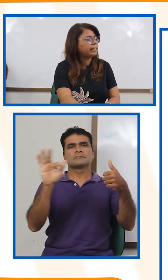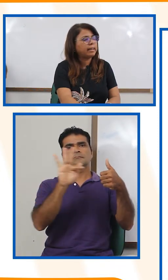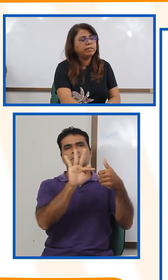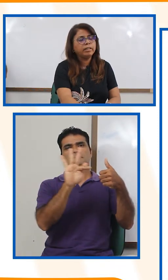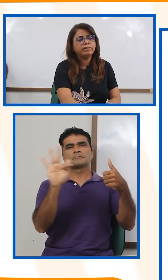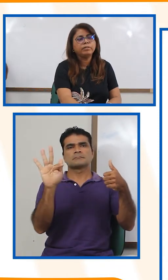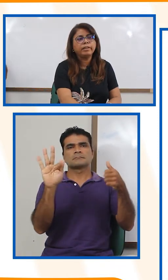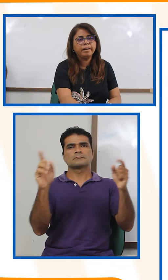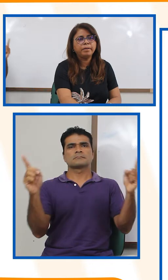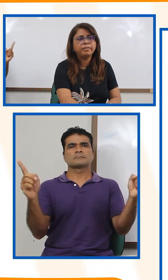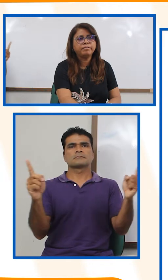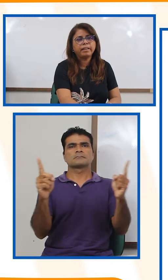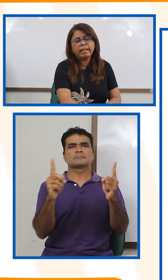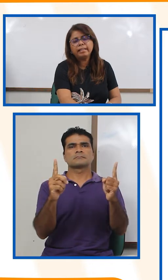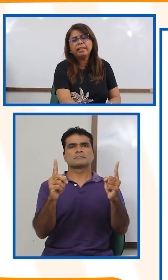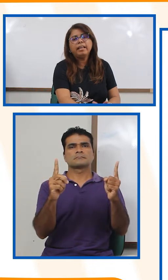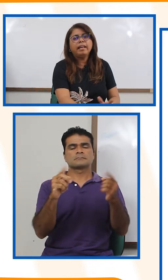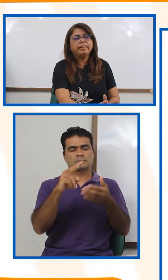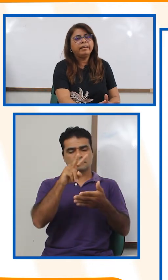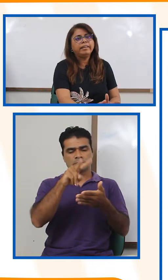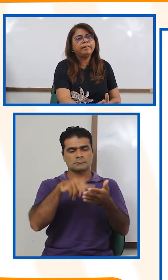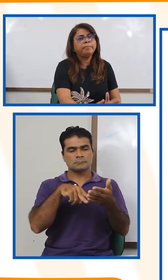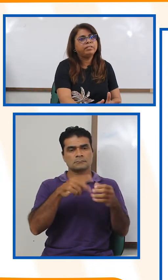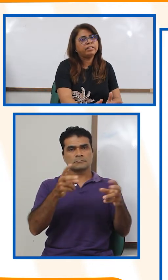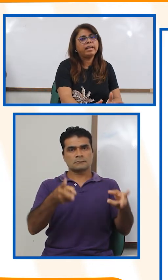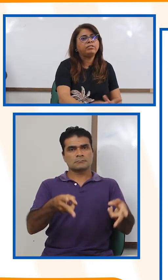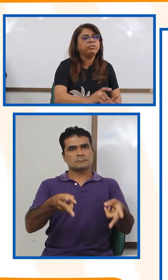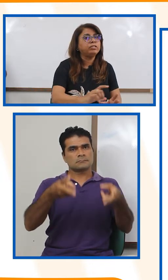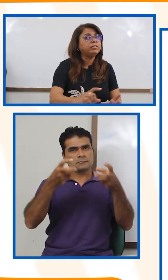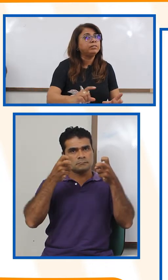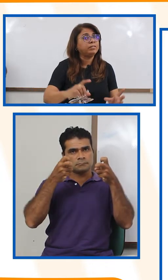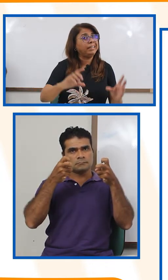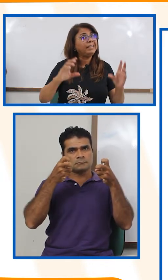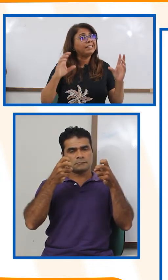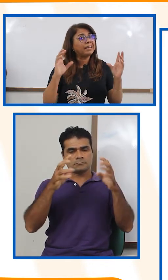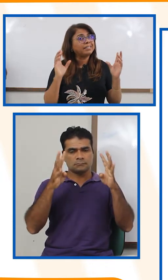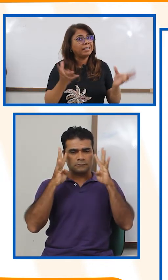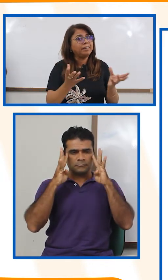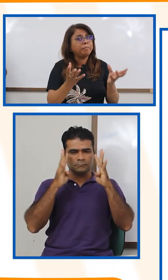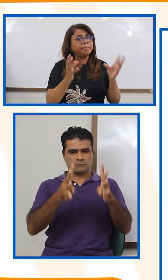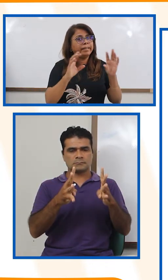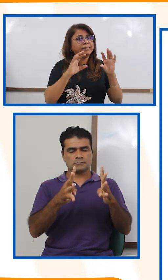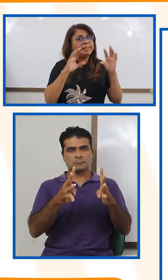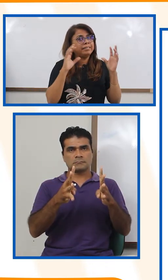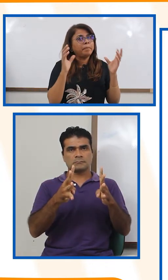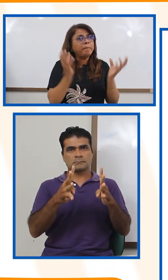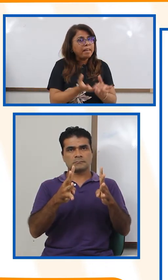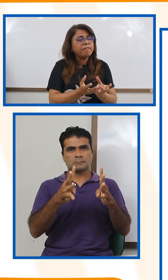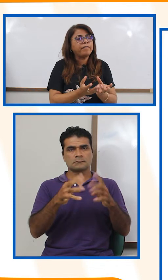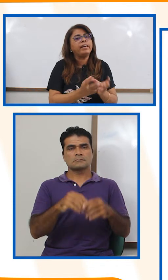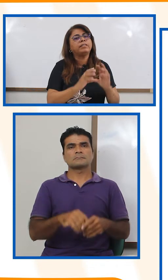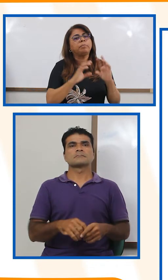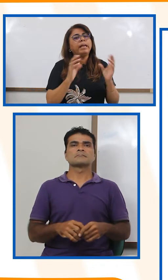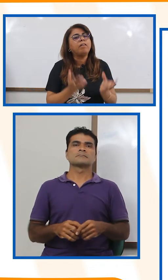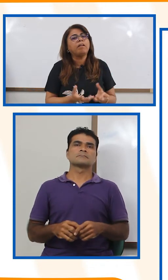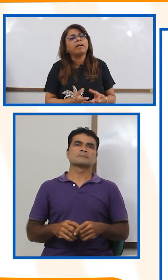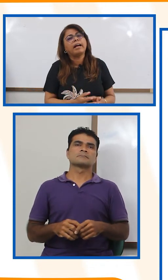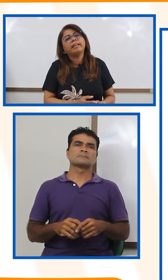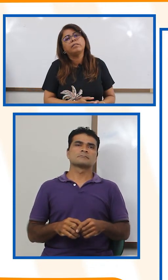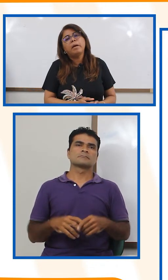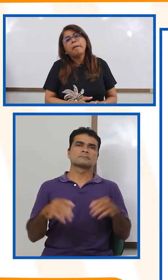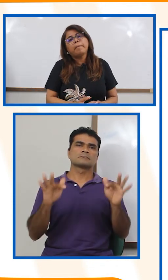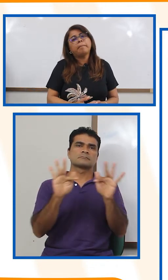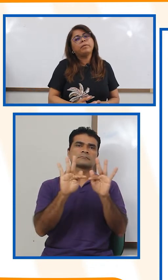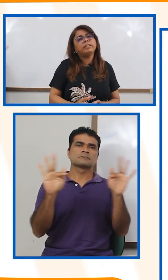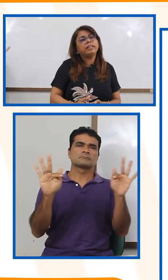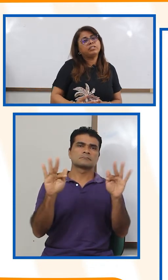para atrair o leitor. Lembra quando eu falei, né? A manchete, o título tem que trazer, né? Tem que ser bem feito, bem